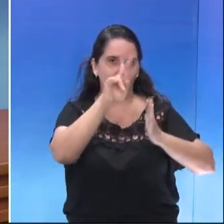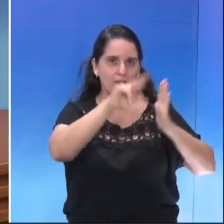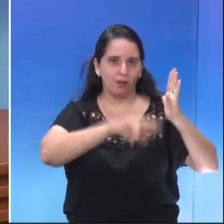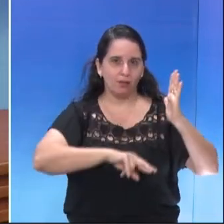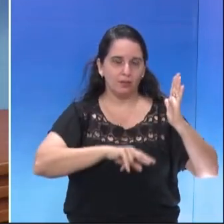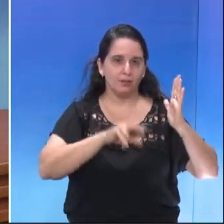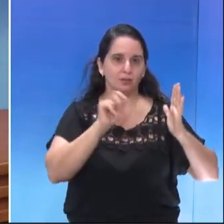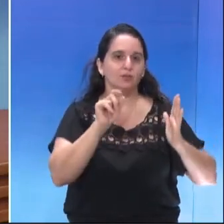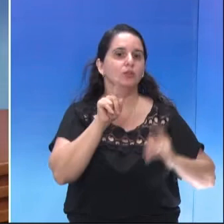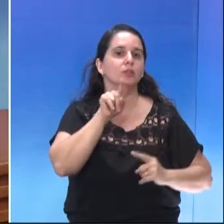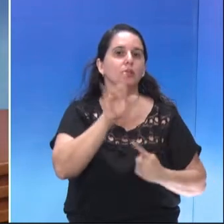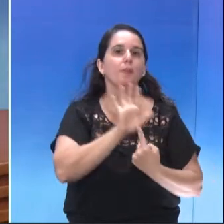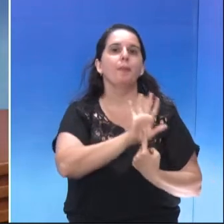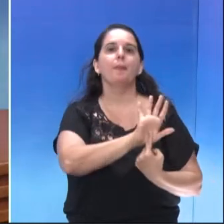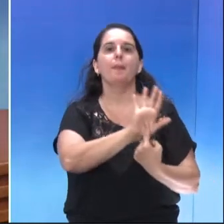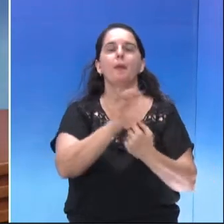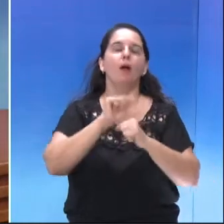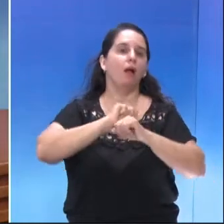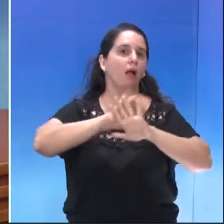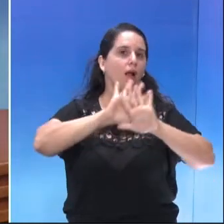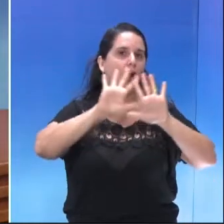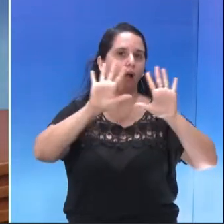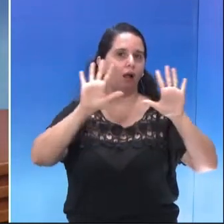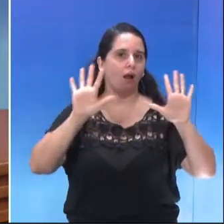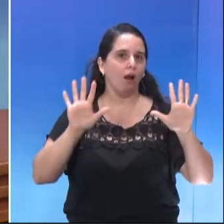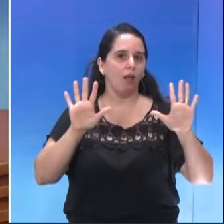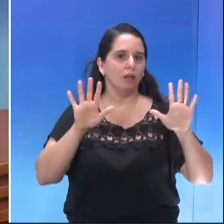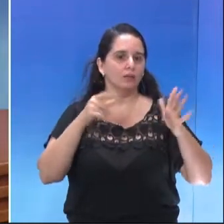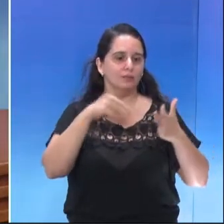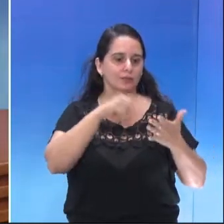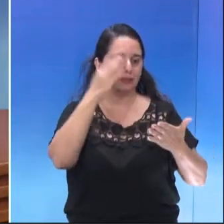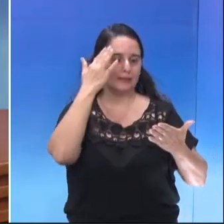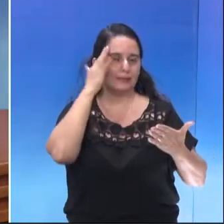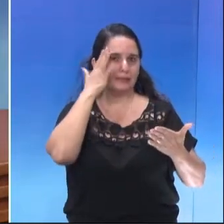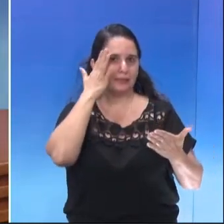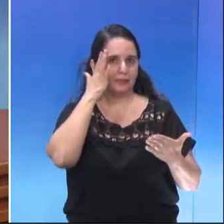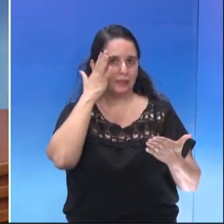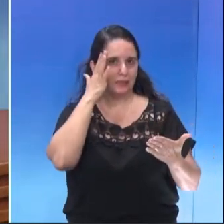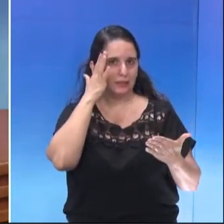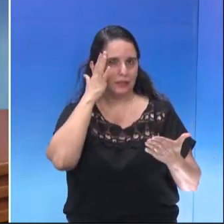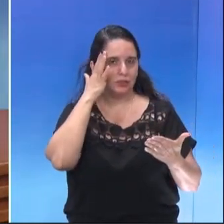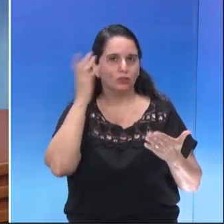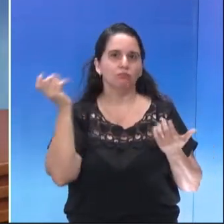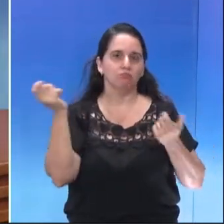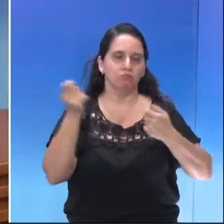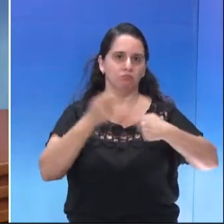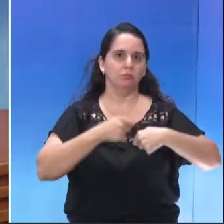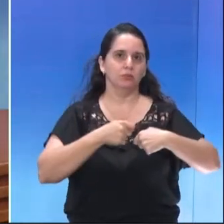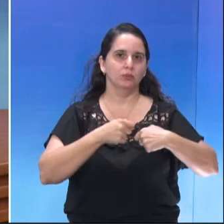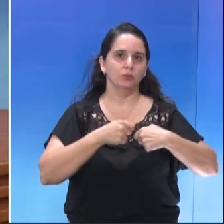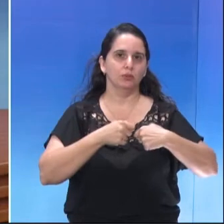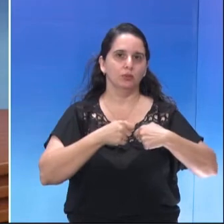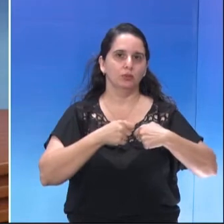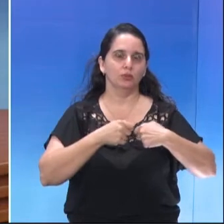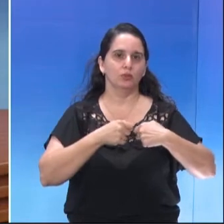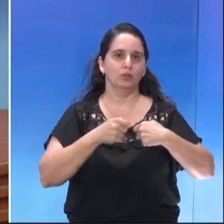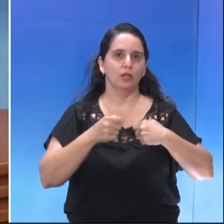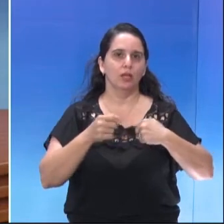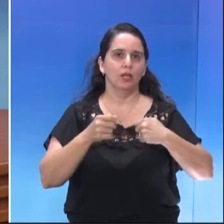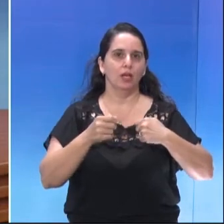você demonstre claramente que você tem uma visão propositiva em relação à temática que